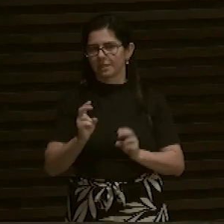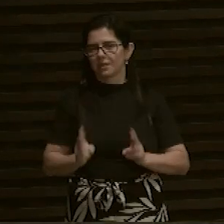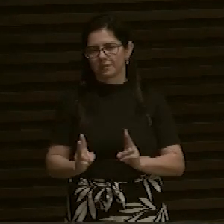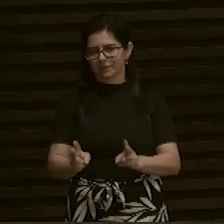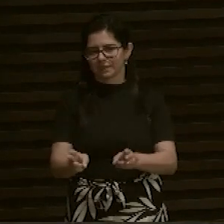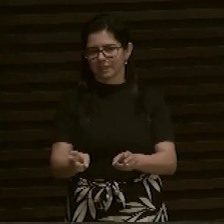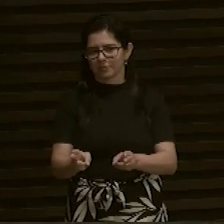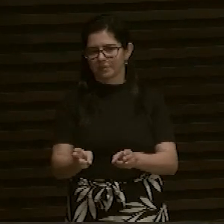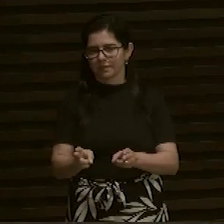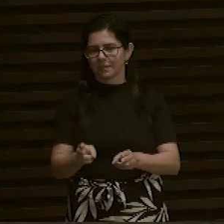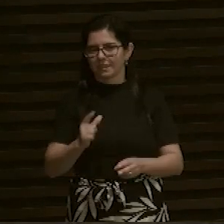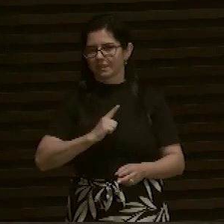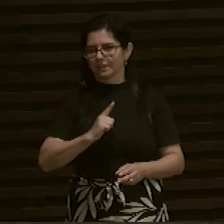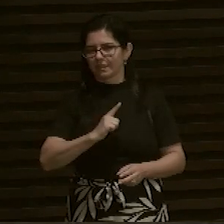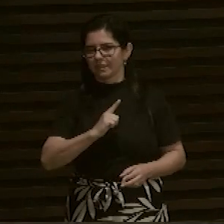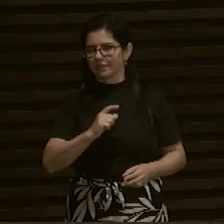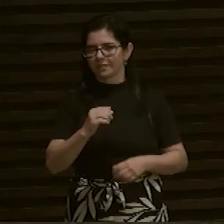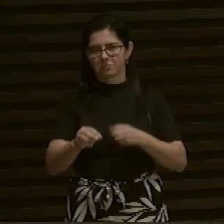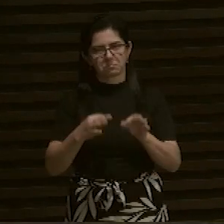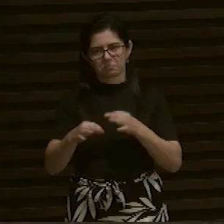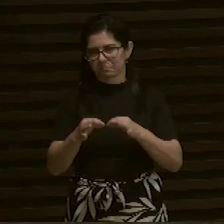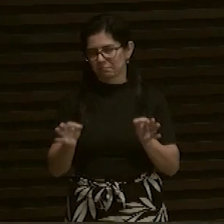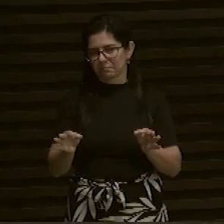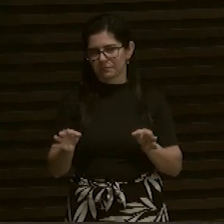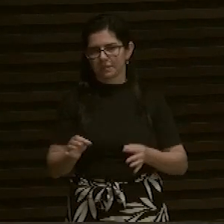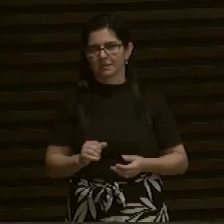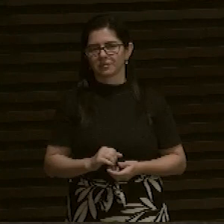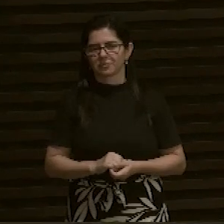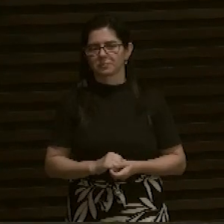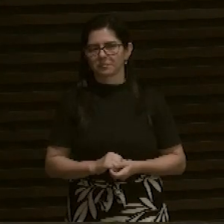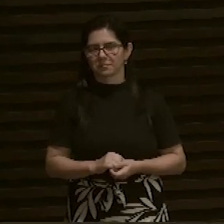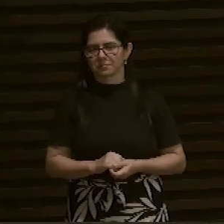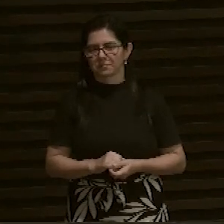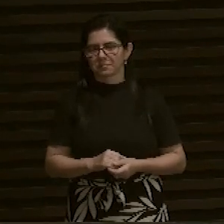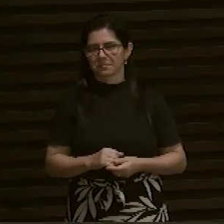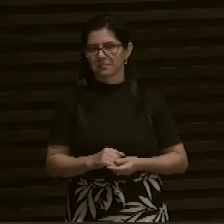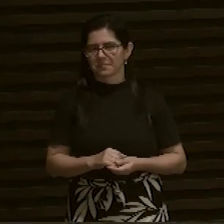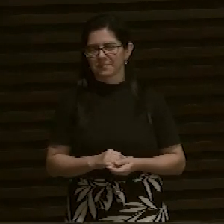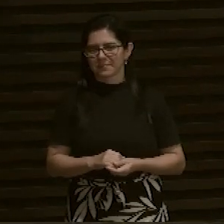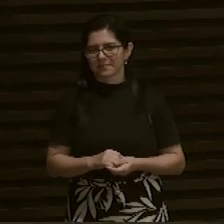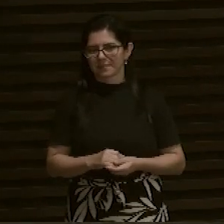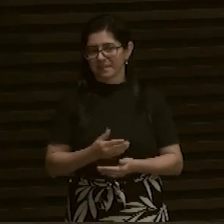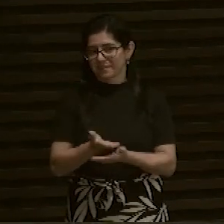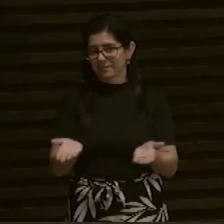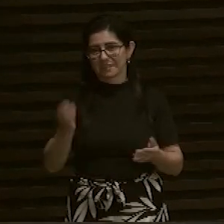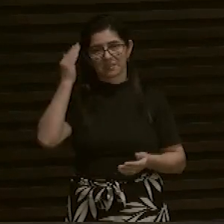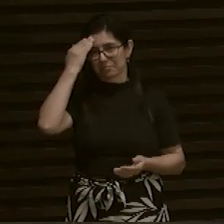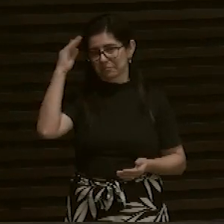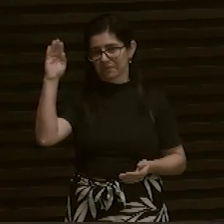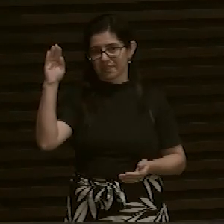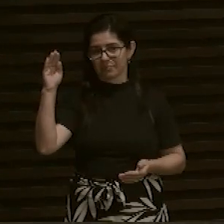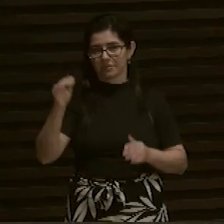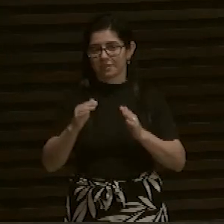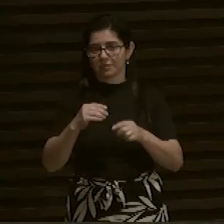esse sofrerá prejuízo. Contudo, será salvo como alguém que escapa através do fogo. Vocês não sabem que são um santuário